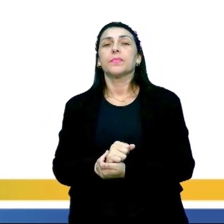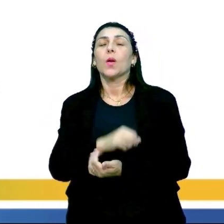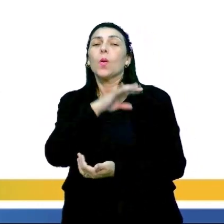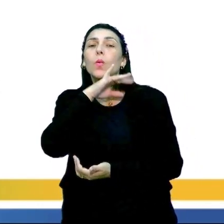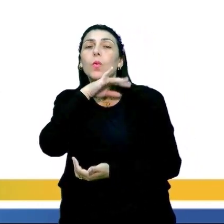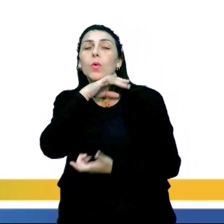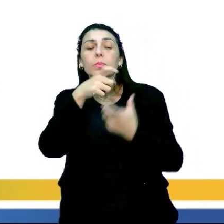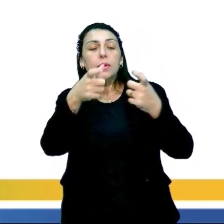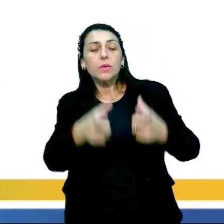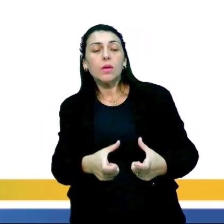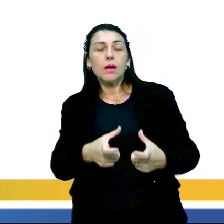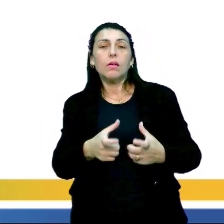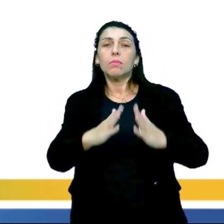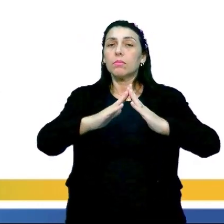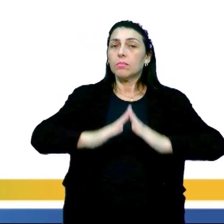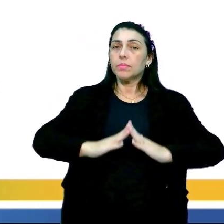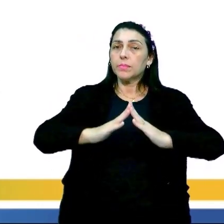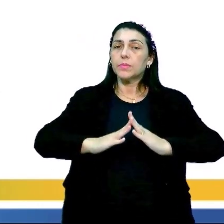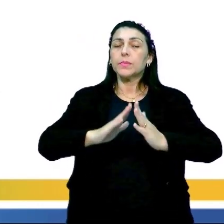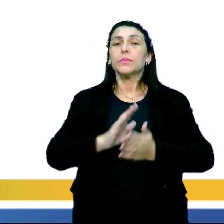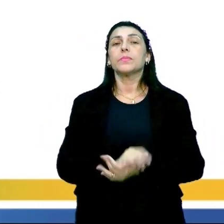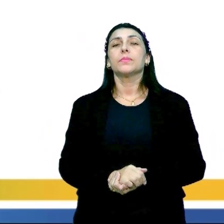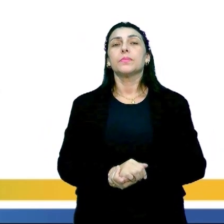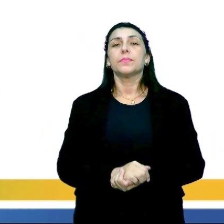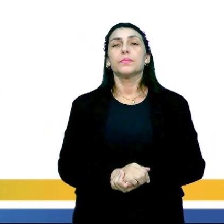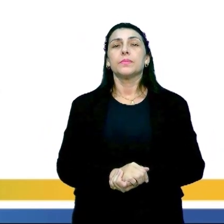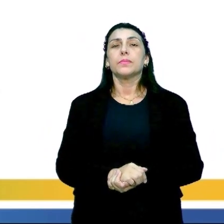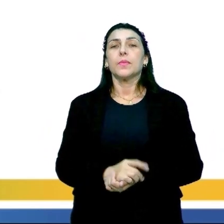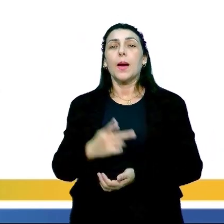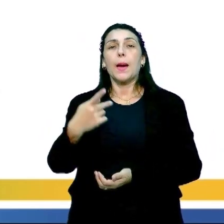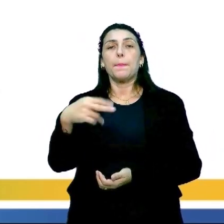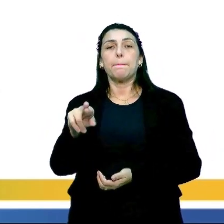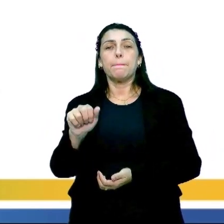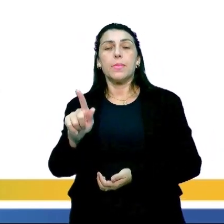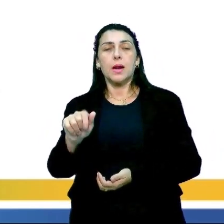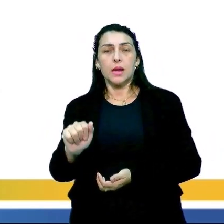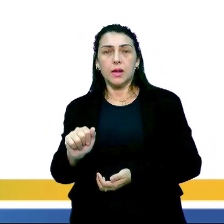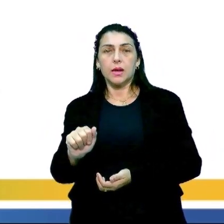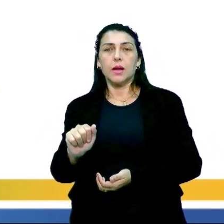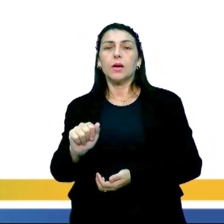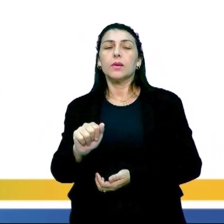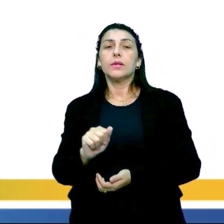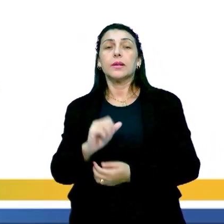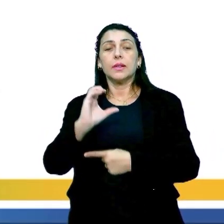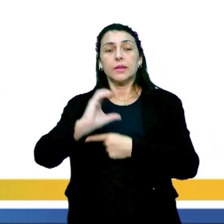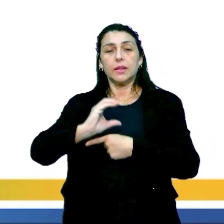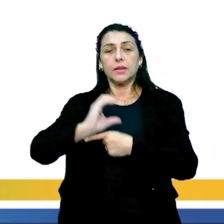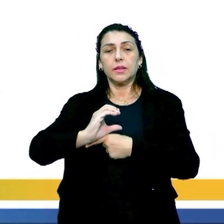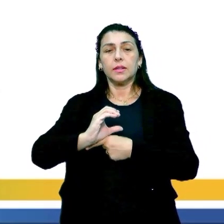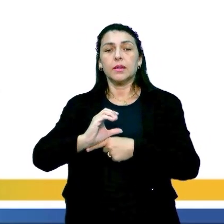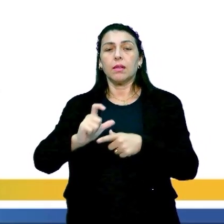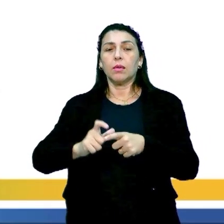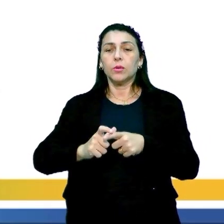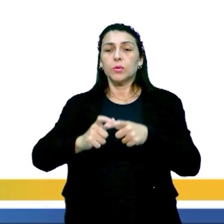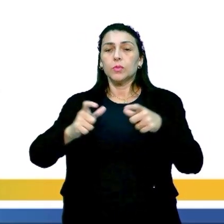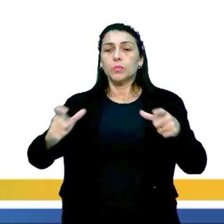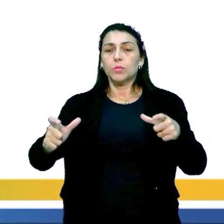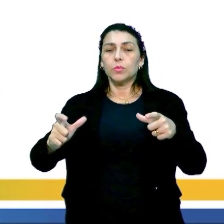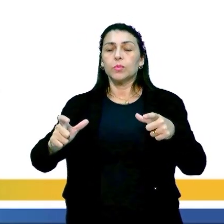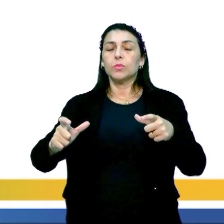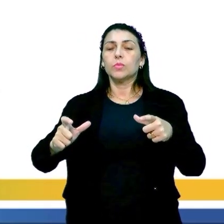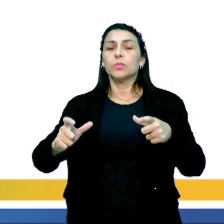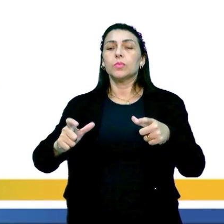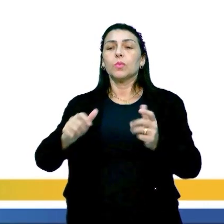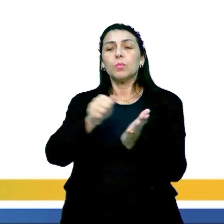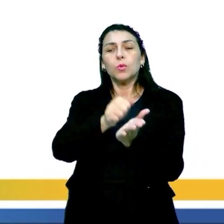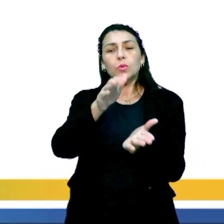ruins para esse ambiente. Tá? Elas vão se tornar uma praga para esse ambiente. Letra C. Ampliação de